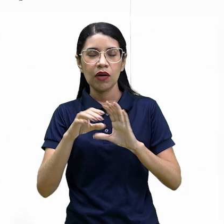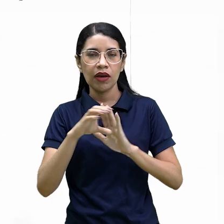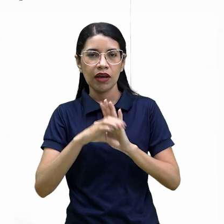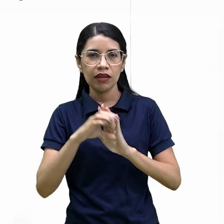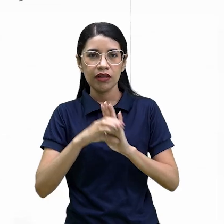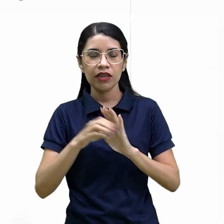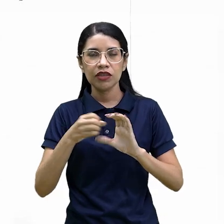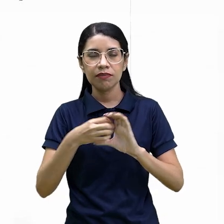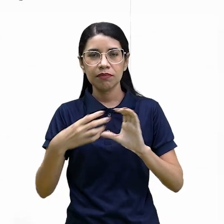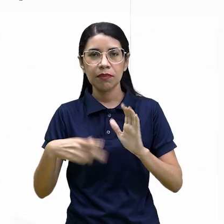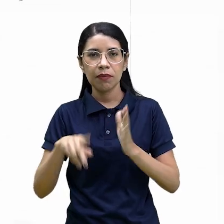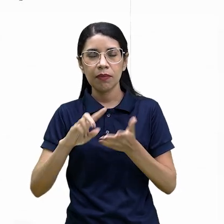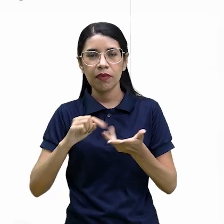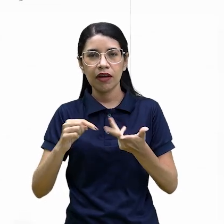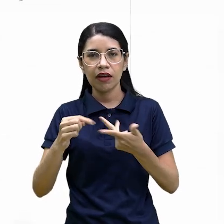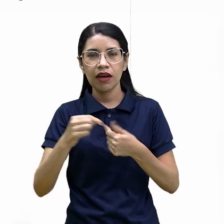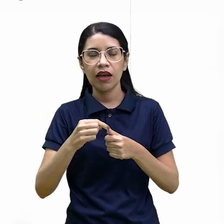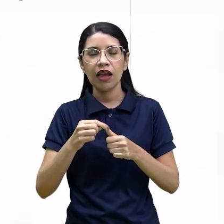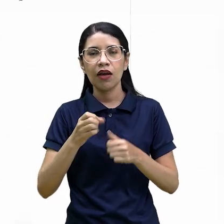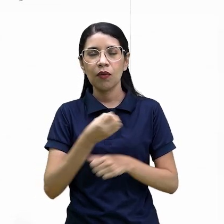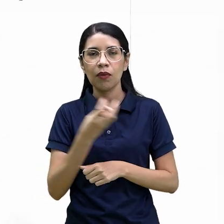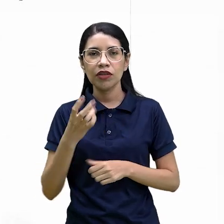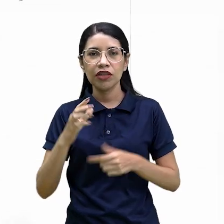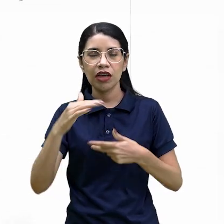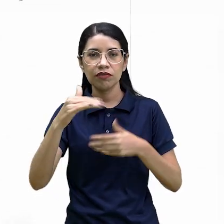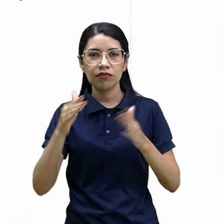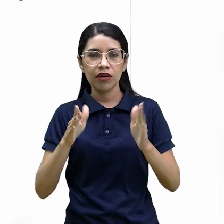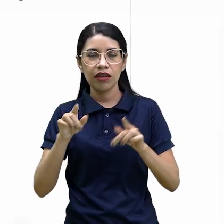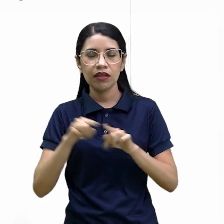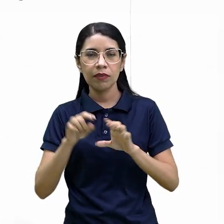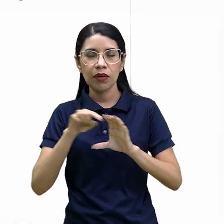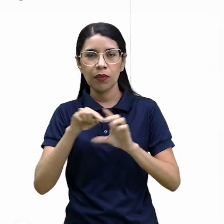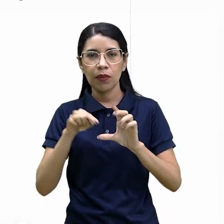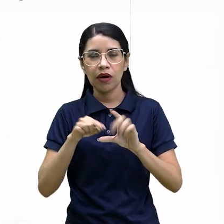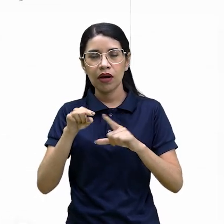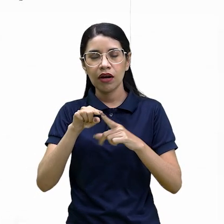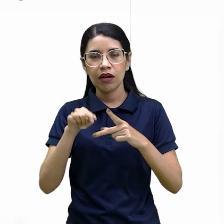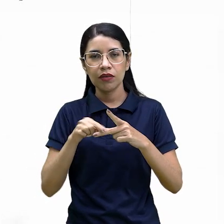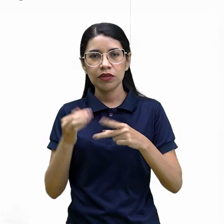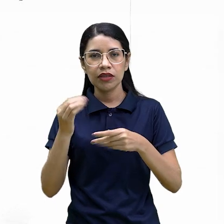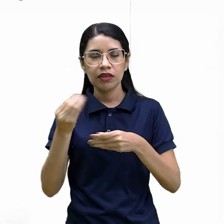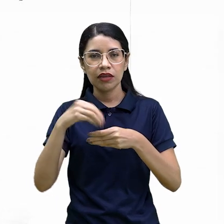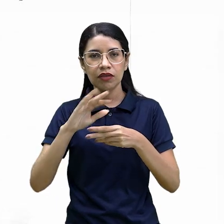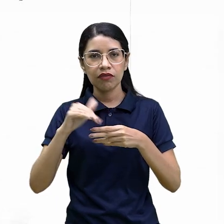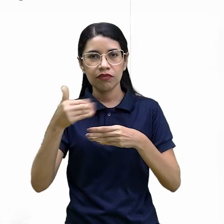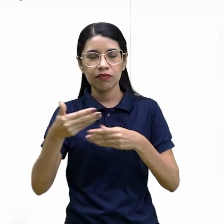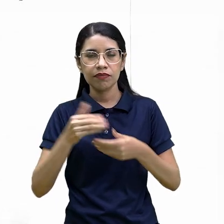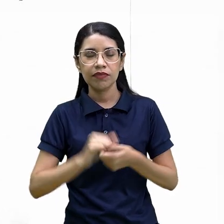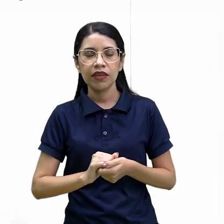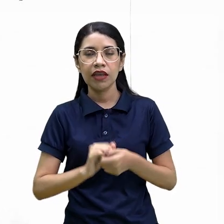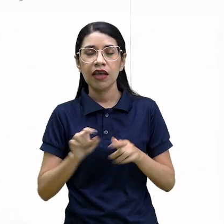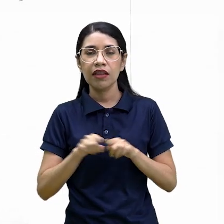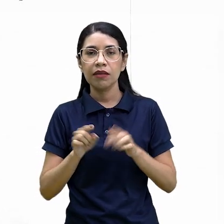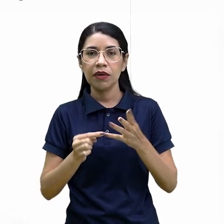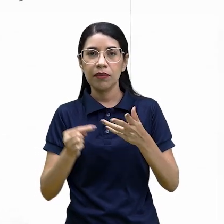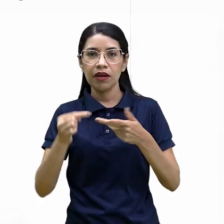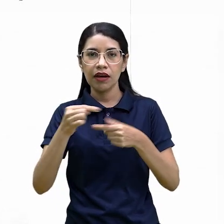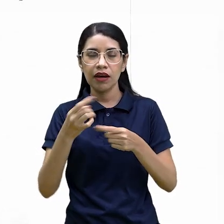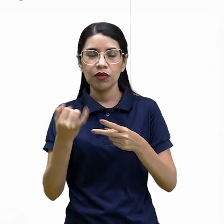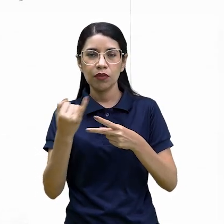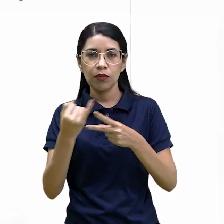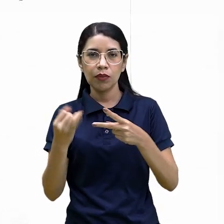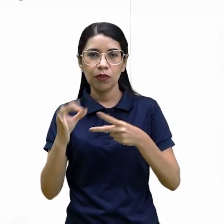e propriedades, número de lados, ângulos internos, ângulos externos. Elementos dos